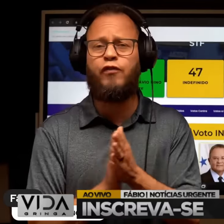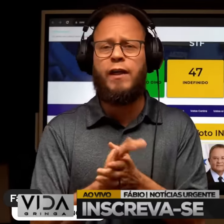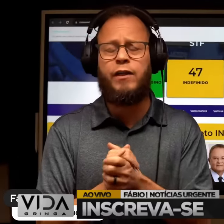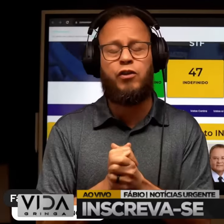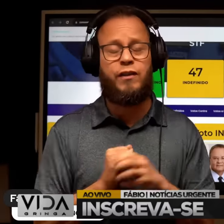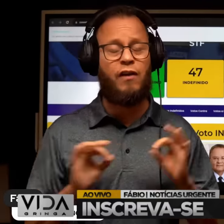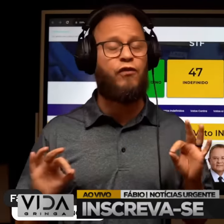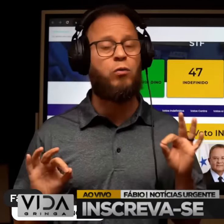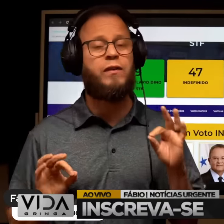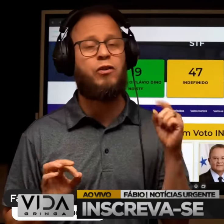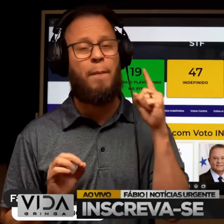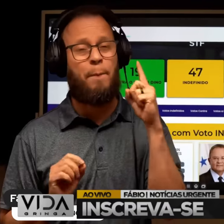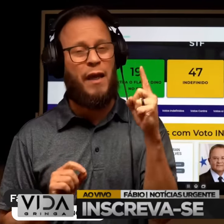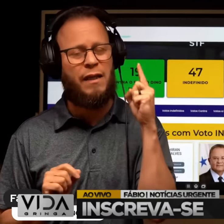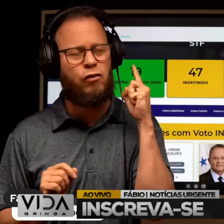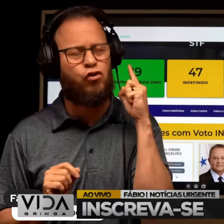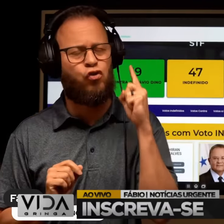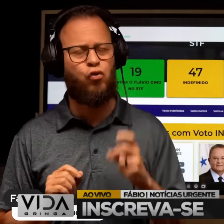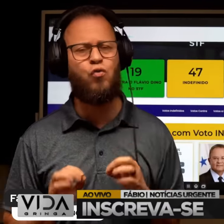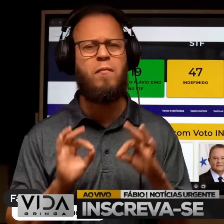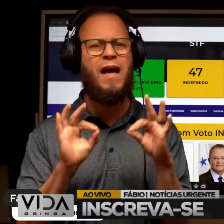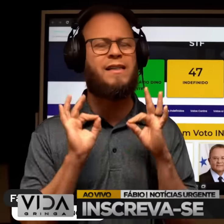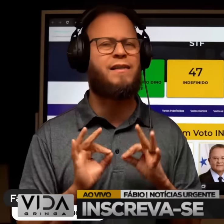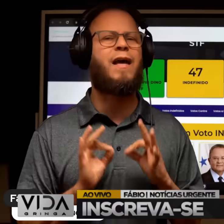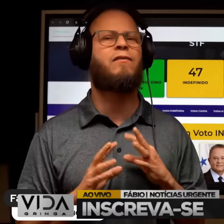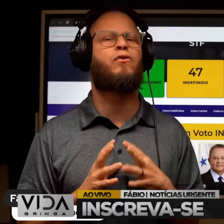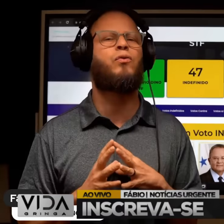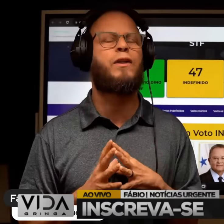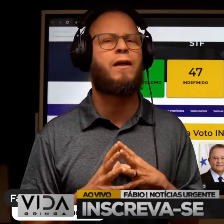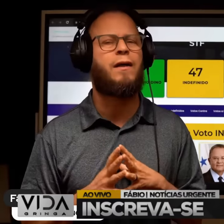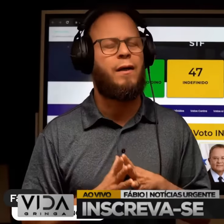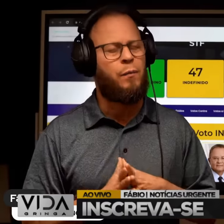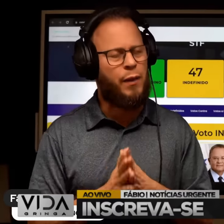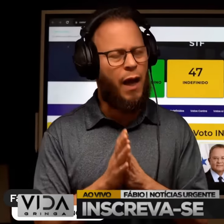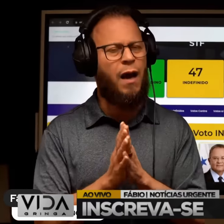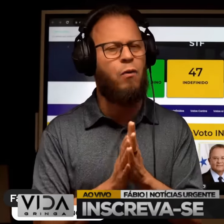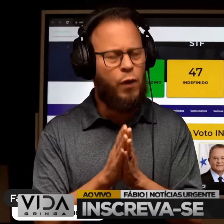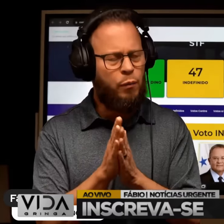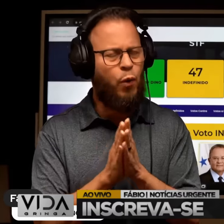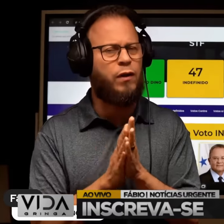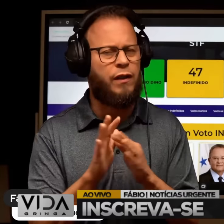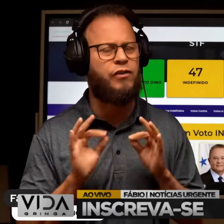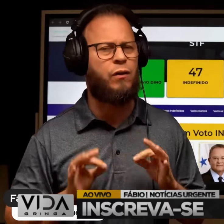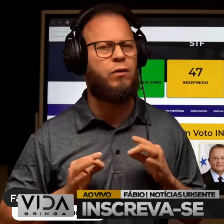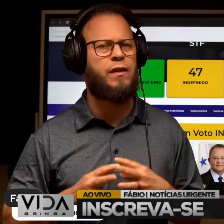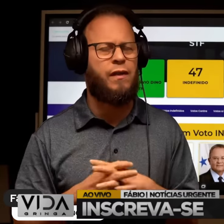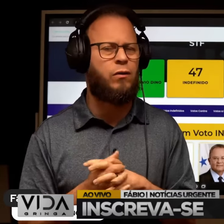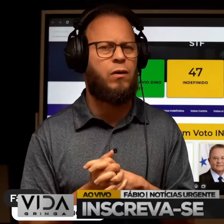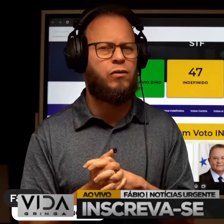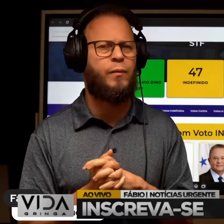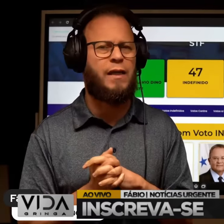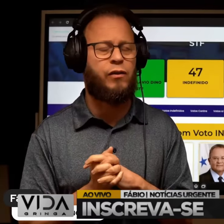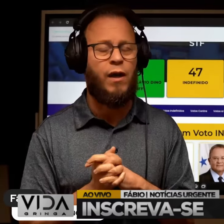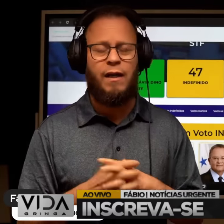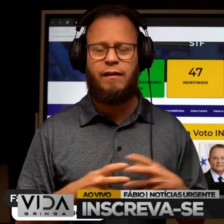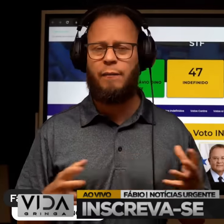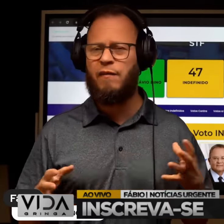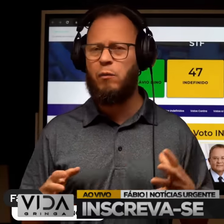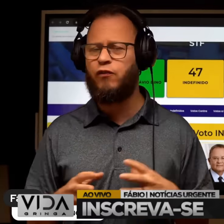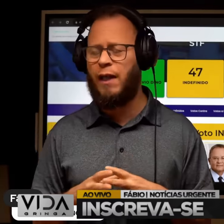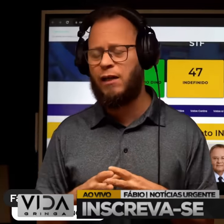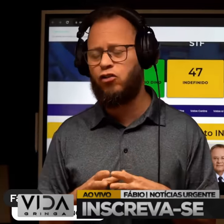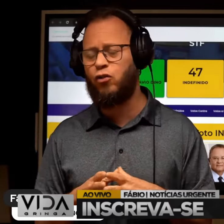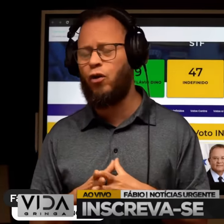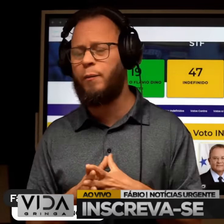Jogo virando, está faltando apenas uma assinatura para algo importante acontecer no nosso Brasil. Também